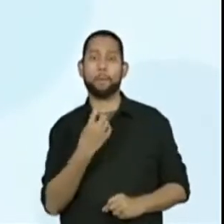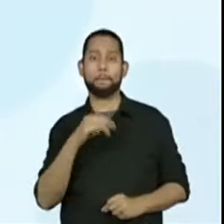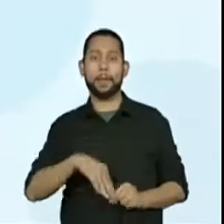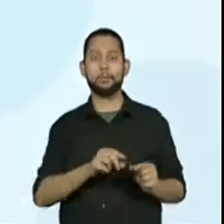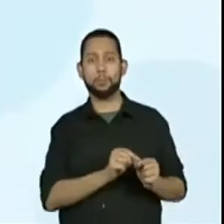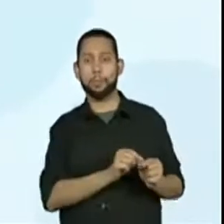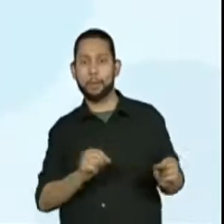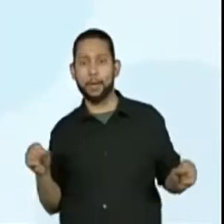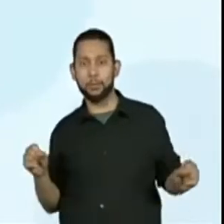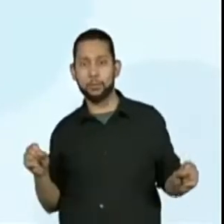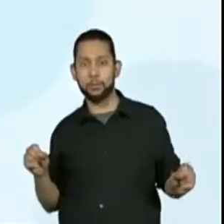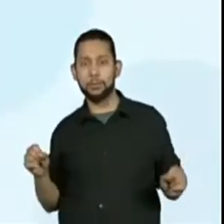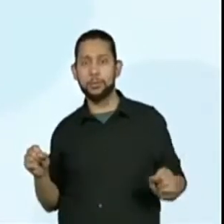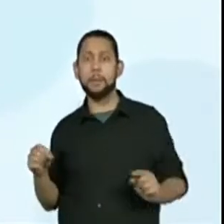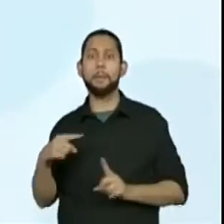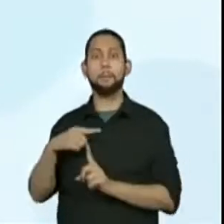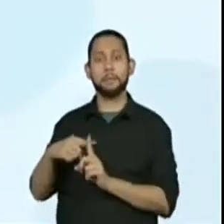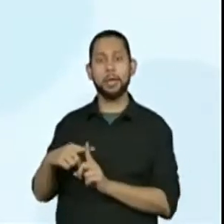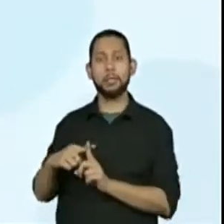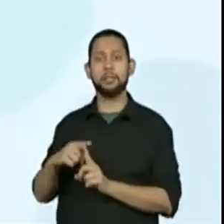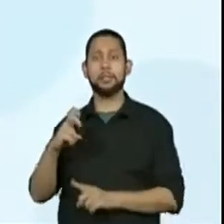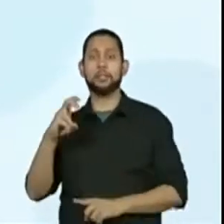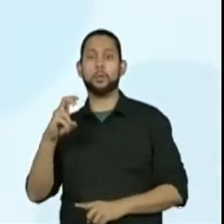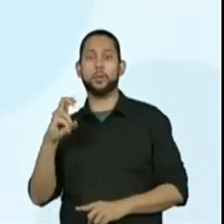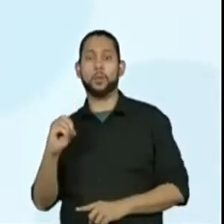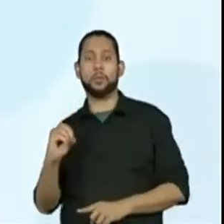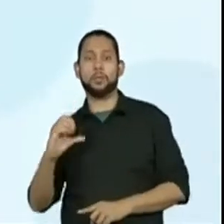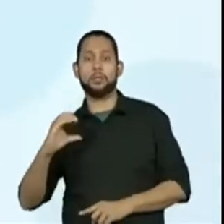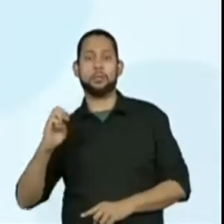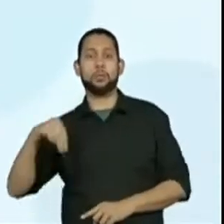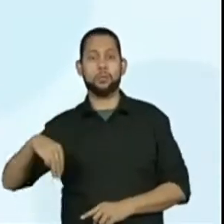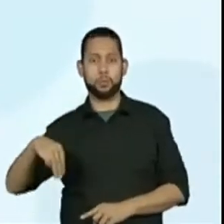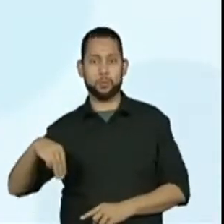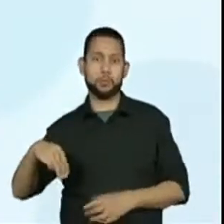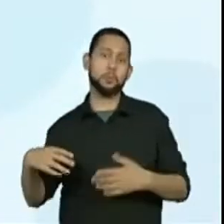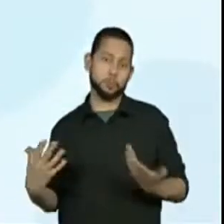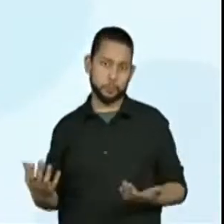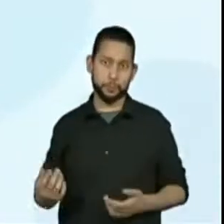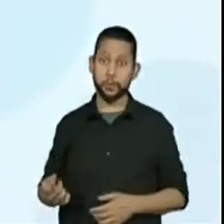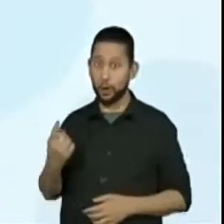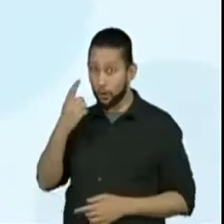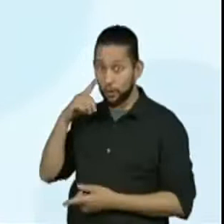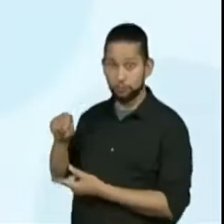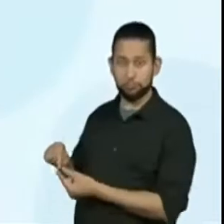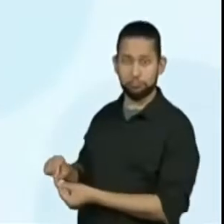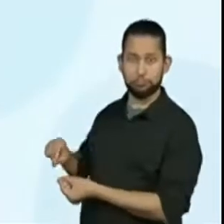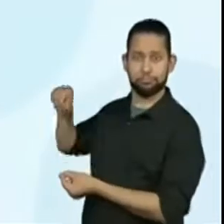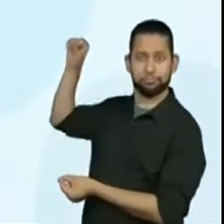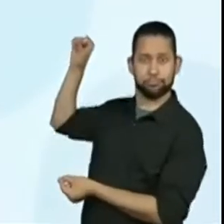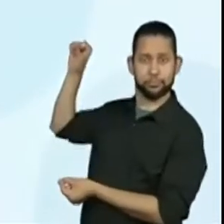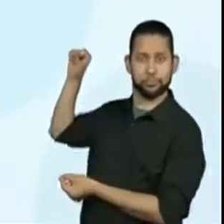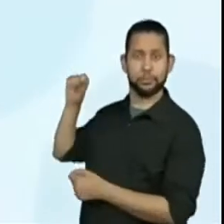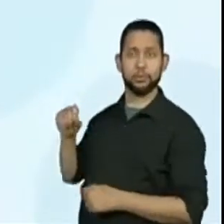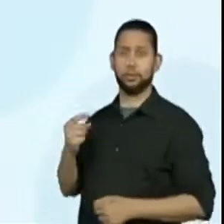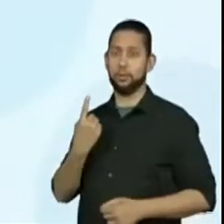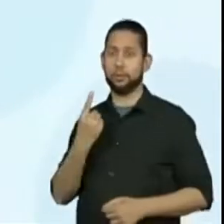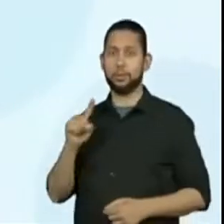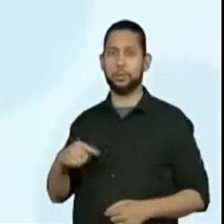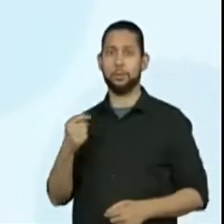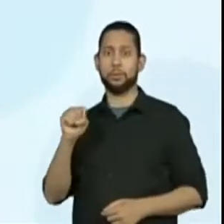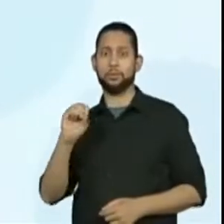metro. E para escrever 1,80 m, a gente usa o 1,8 e